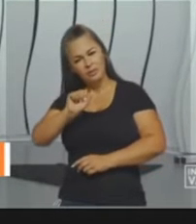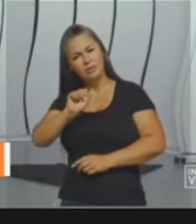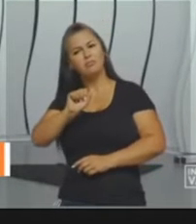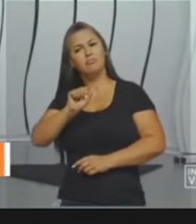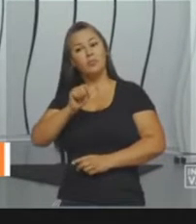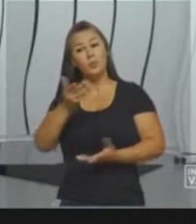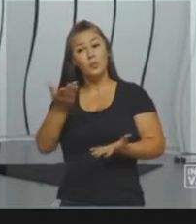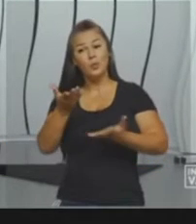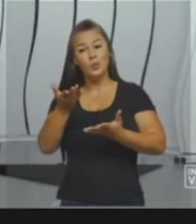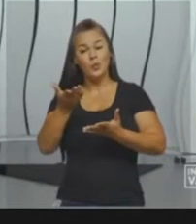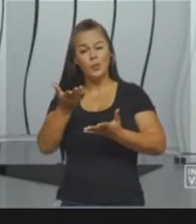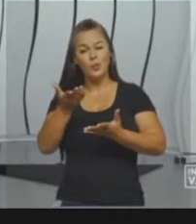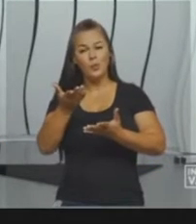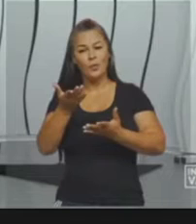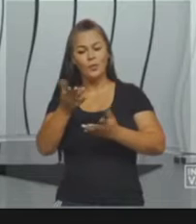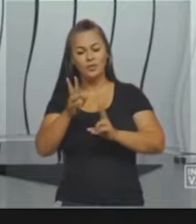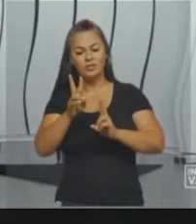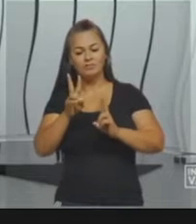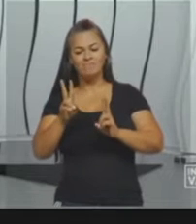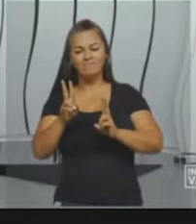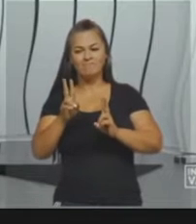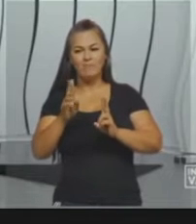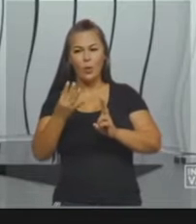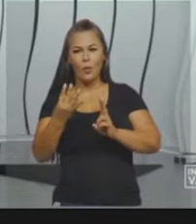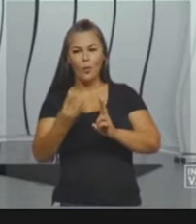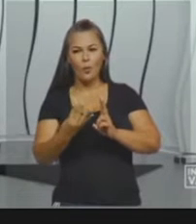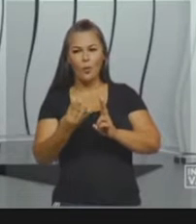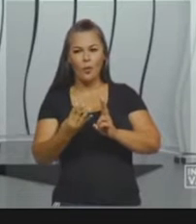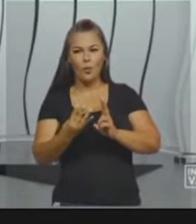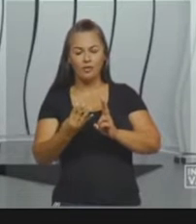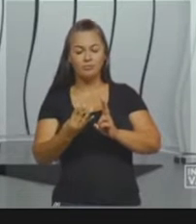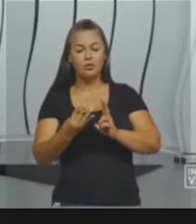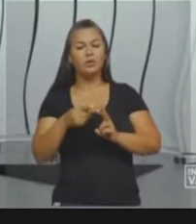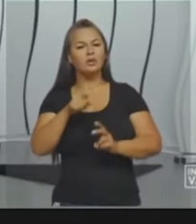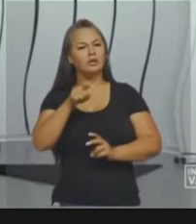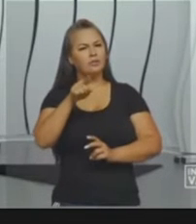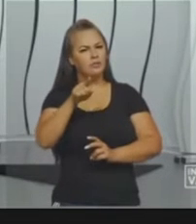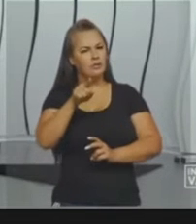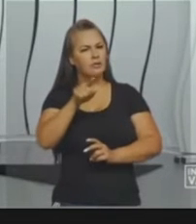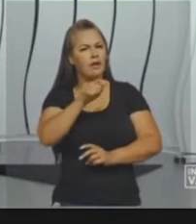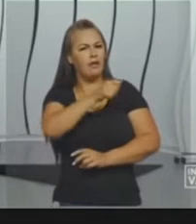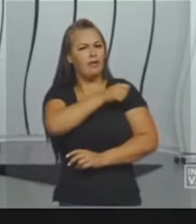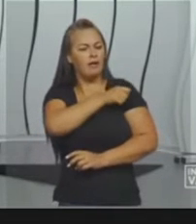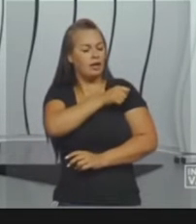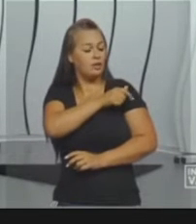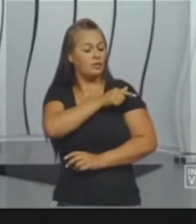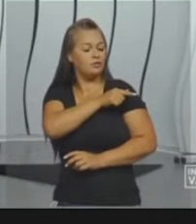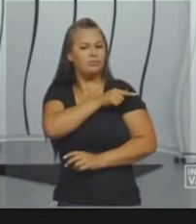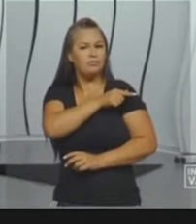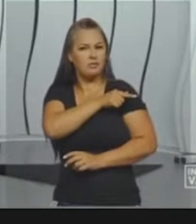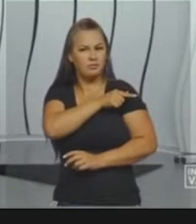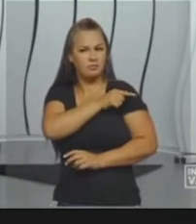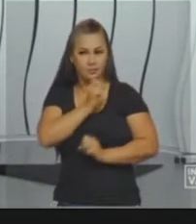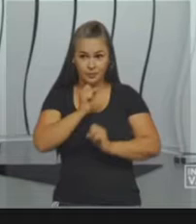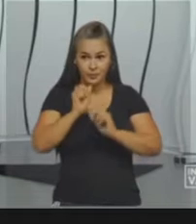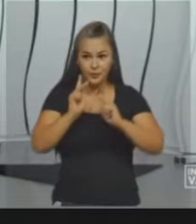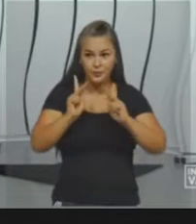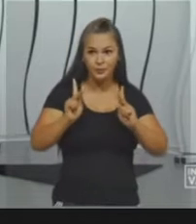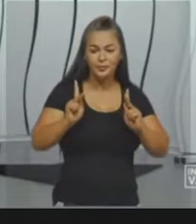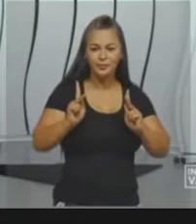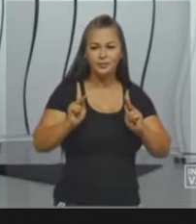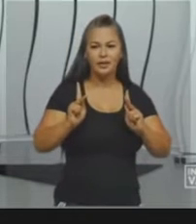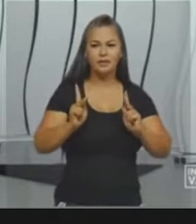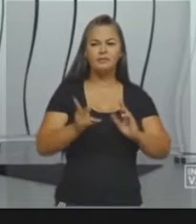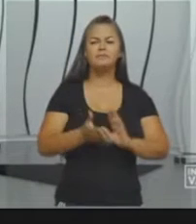anteriores. E essa aula é voltada para você, aluno do 7º ano do ensino fundamental.